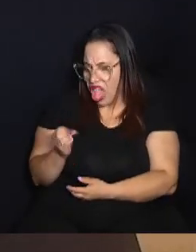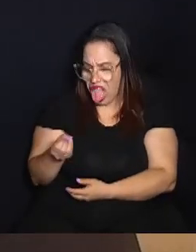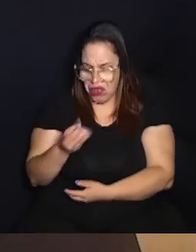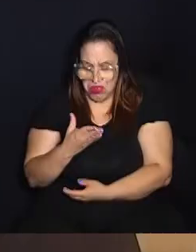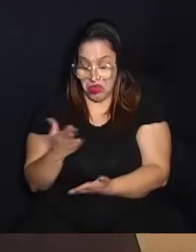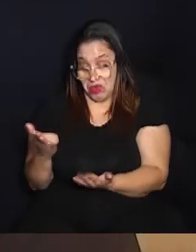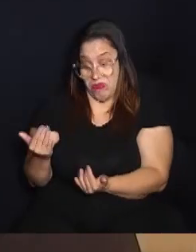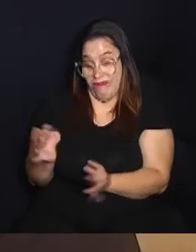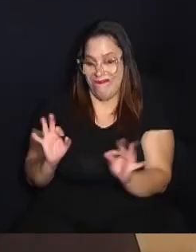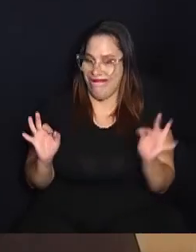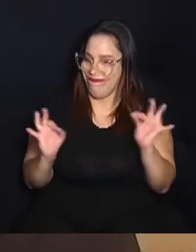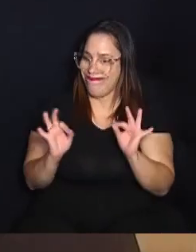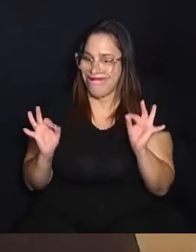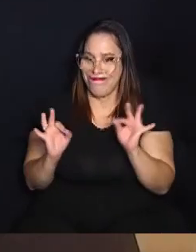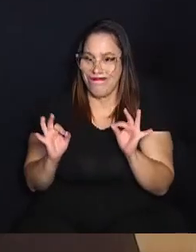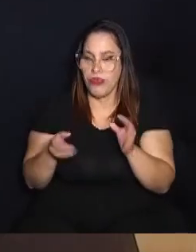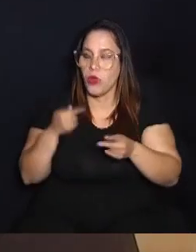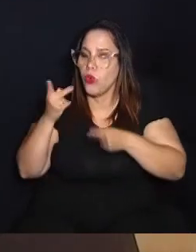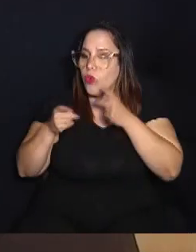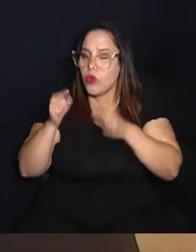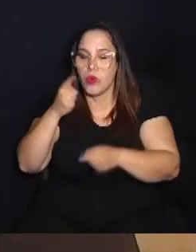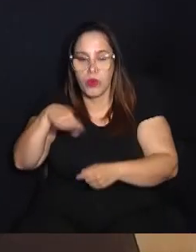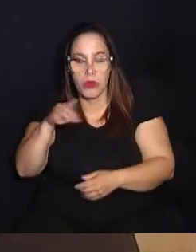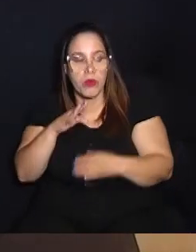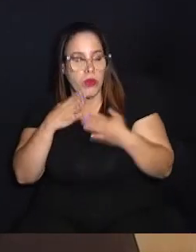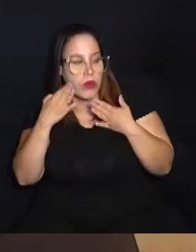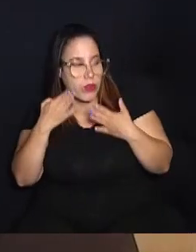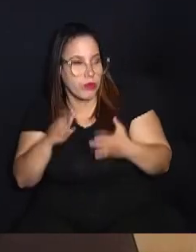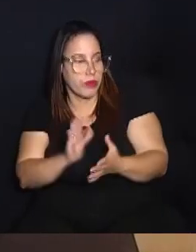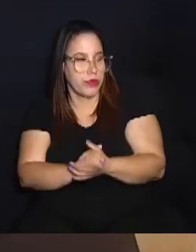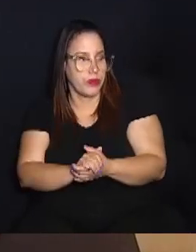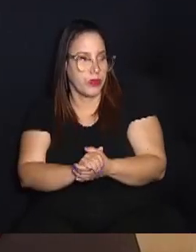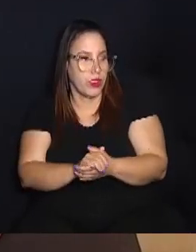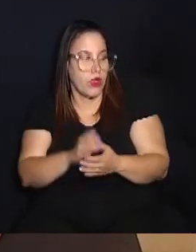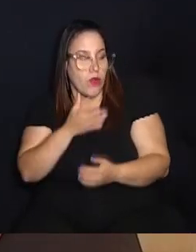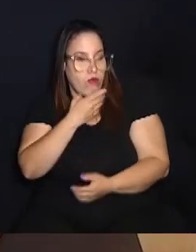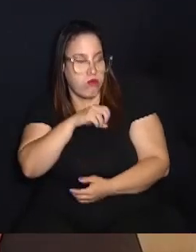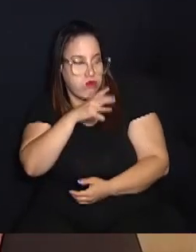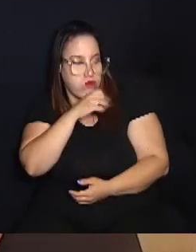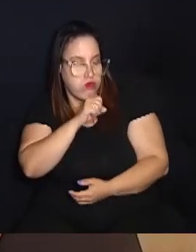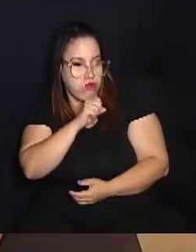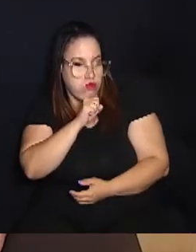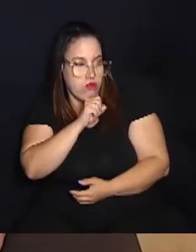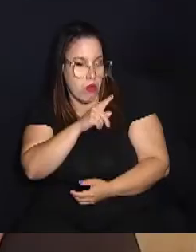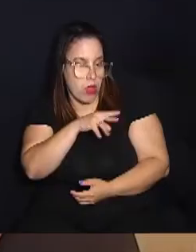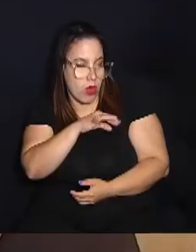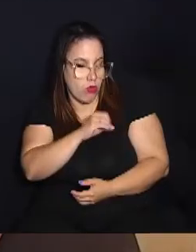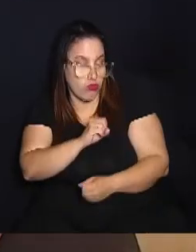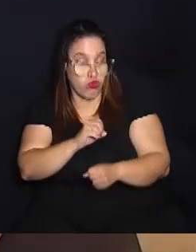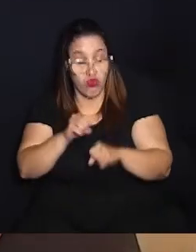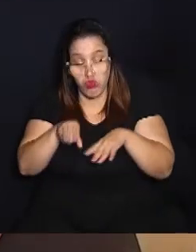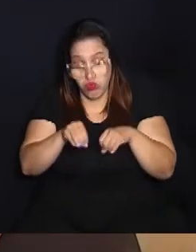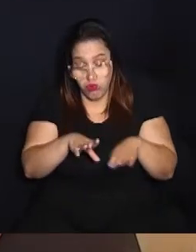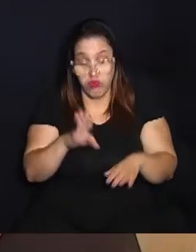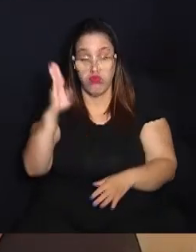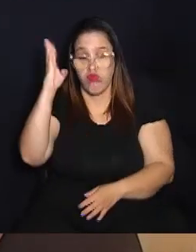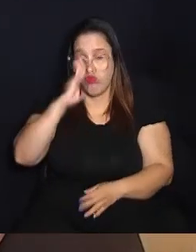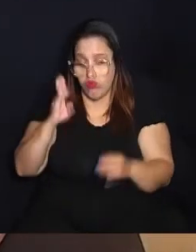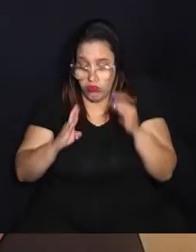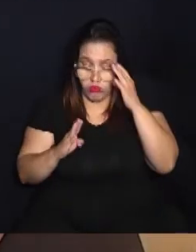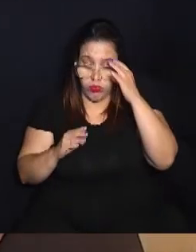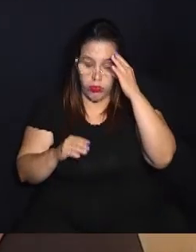né, a nova geração e tudo mais, fale um pouquinho sobre ele, por favor. Olha, o Paulo Freire, como eu disse, é o patrono da educação